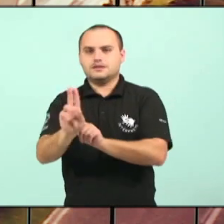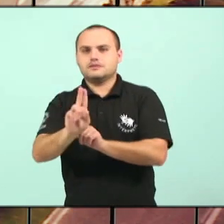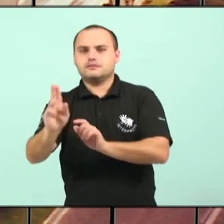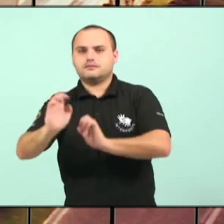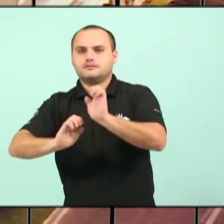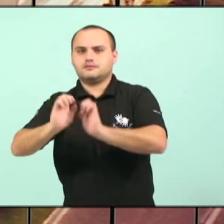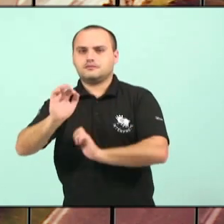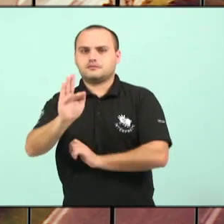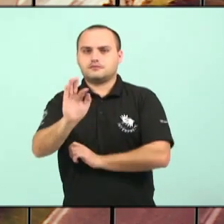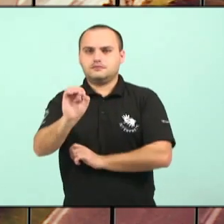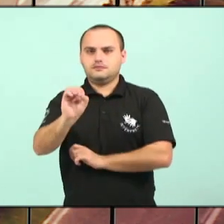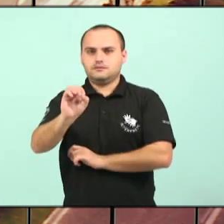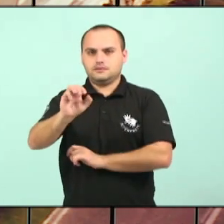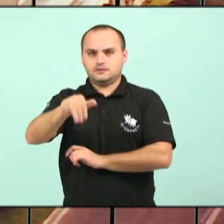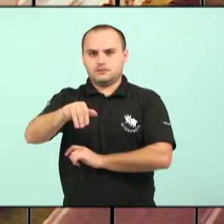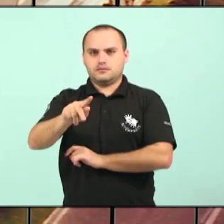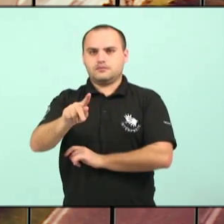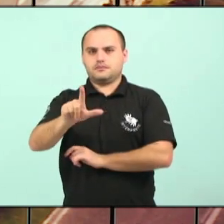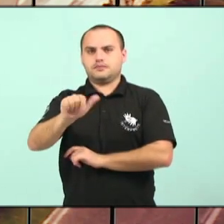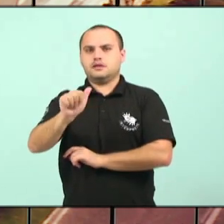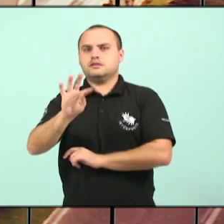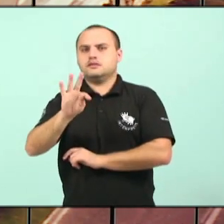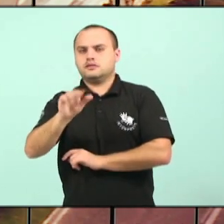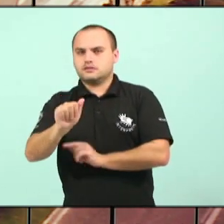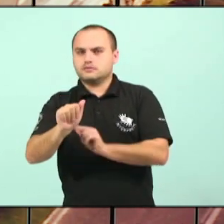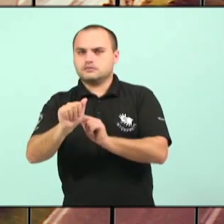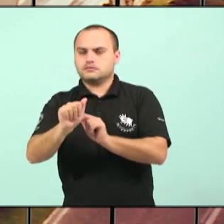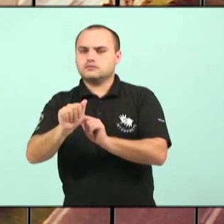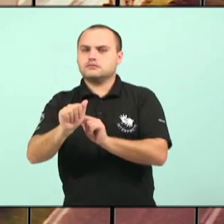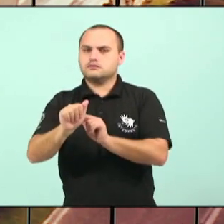senhor também teceu críticas, votou contrário e tal,